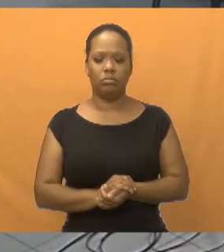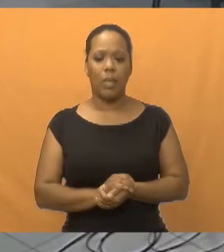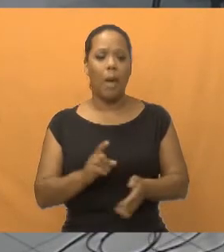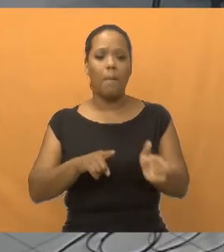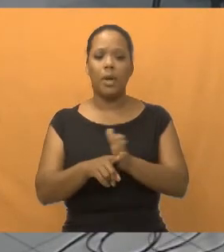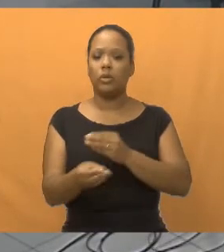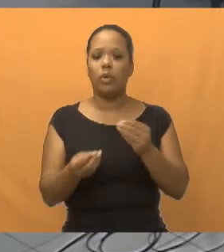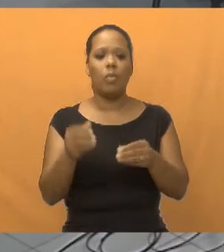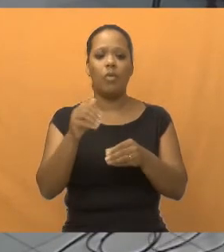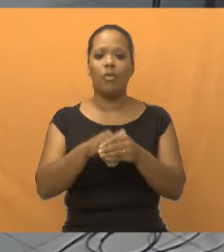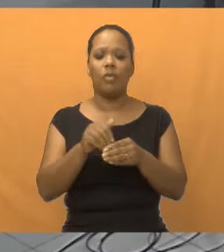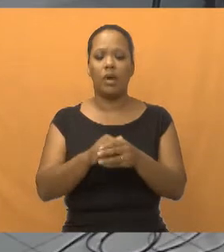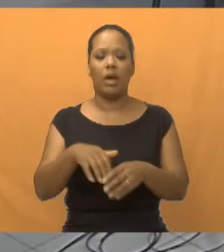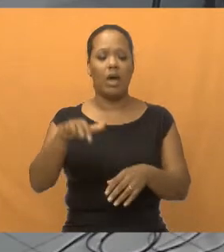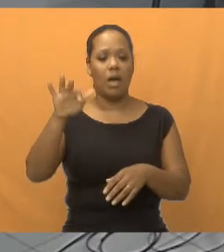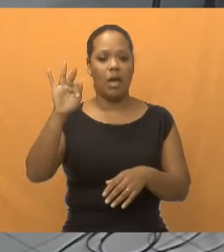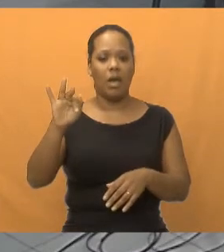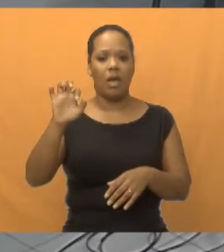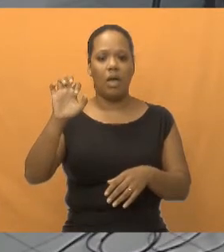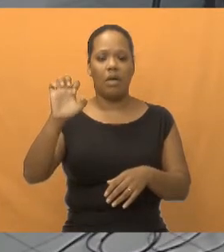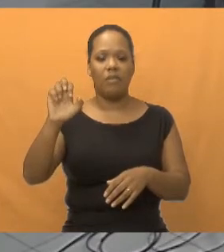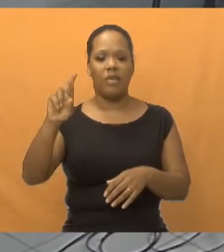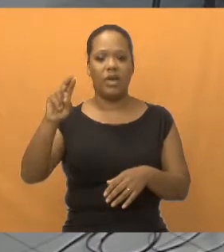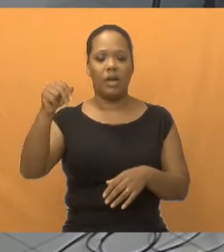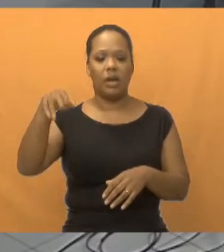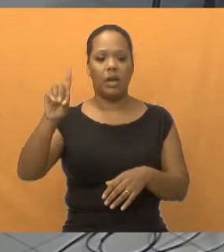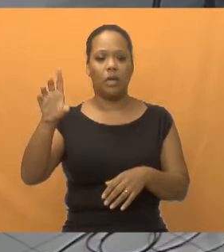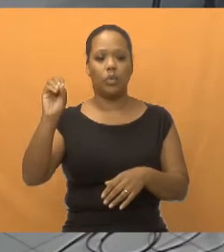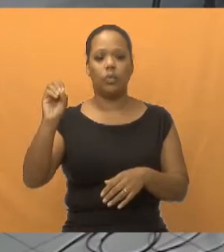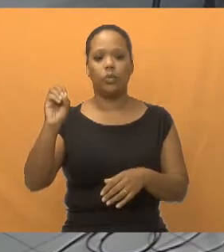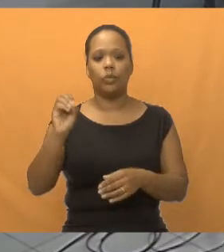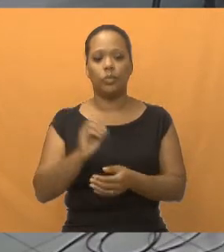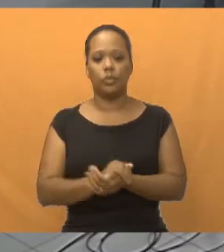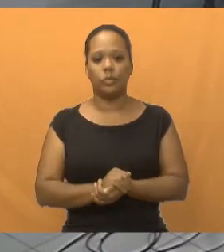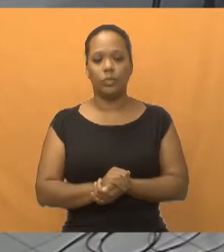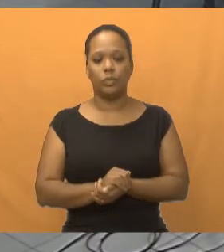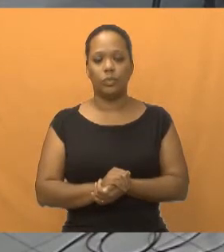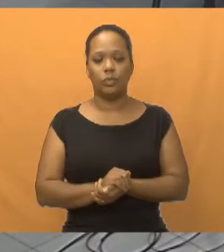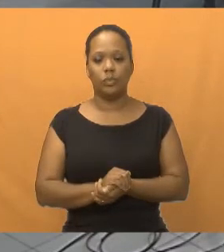Como vota o vereador Fernando da Ótica Original?